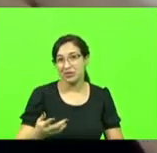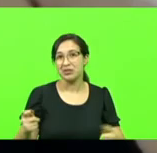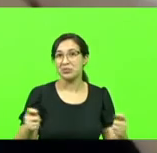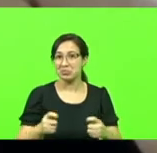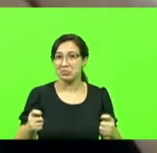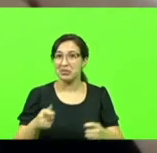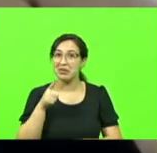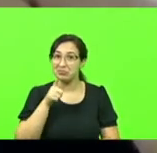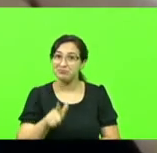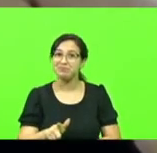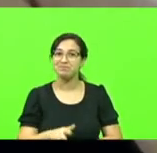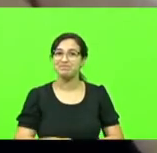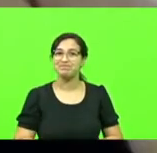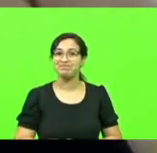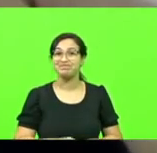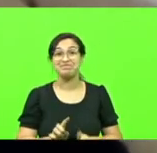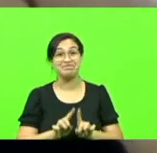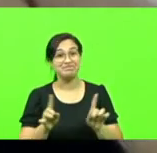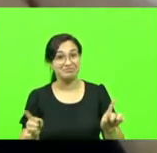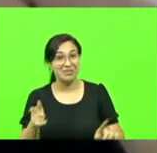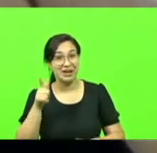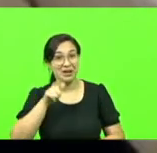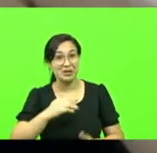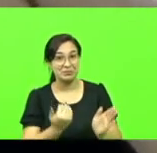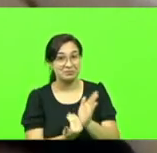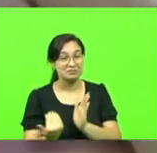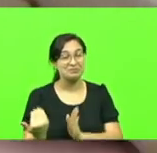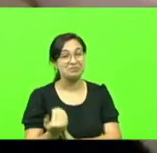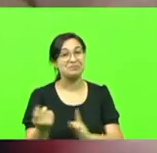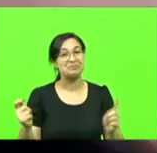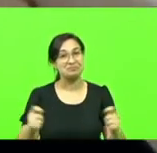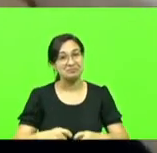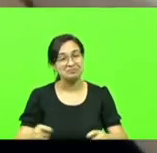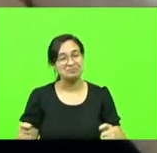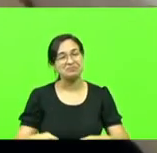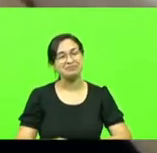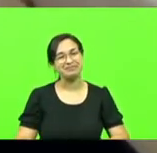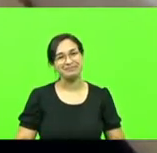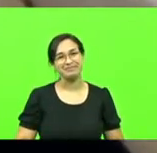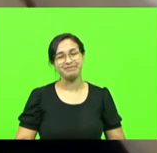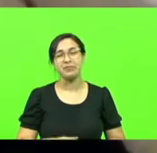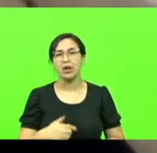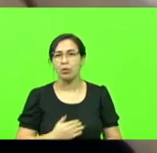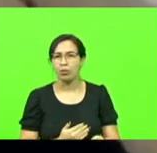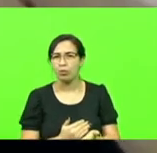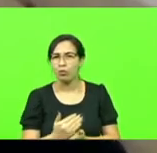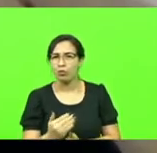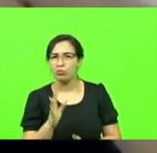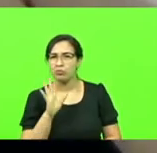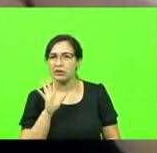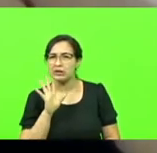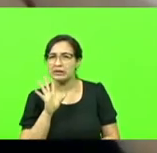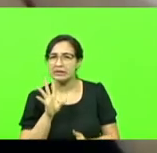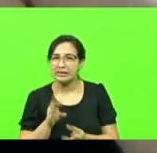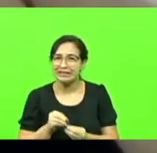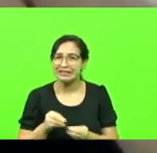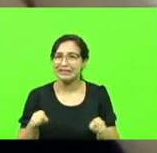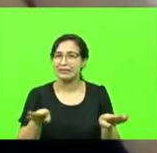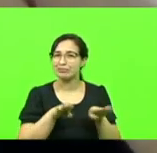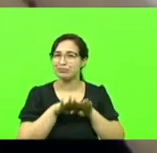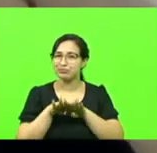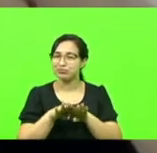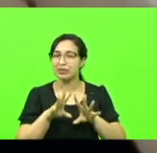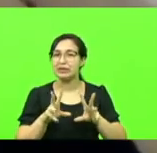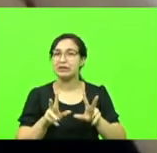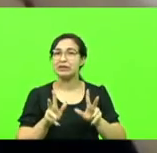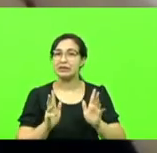mas a gente poderia conseguir muito mais. Então, assim, a minha fala, né, eu quero tentar complementar o que já foi falado,